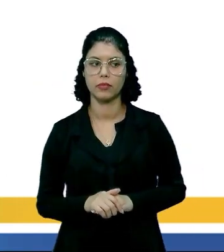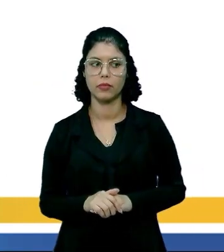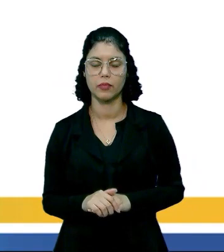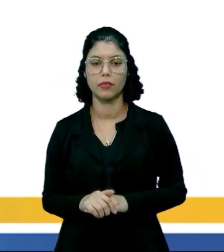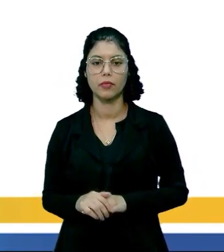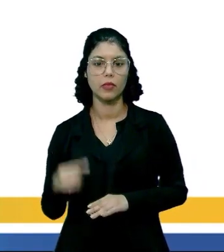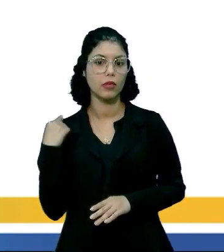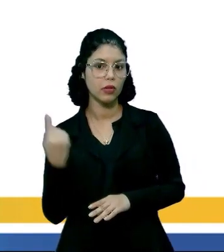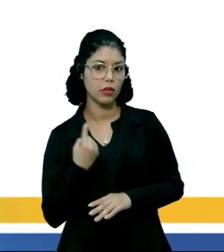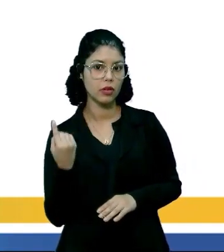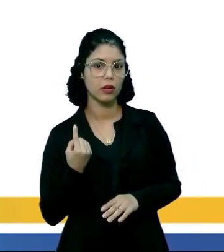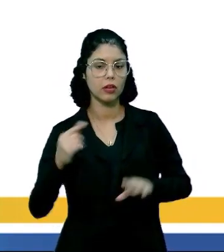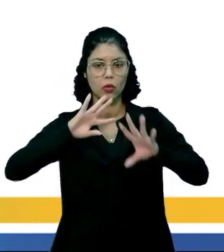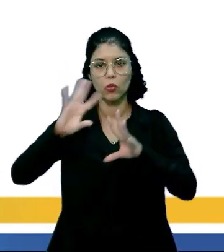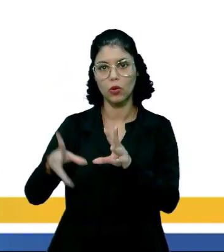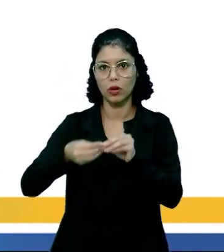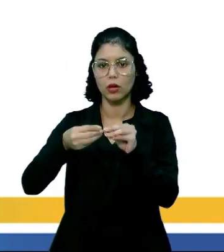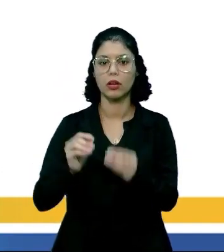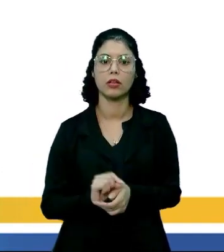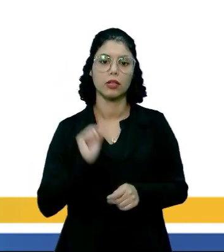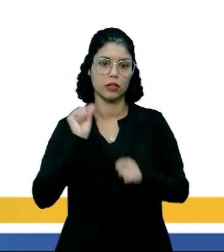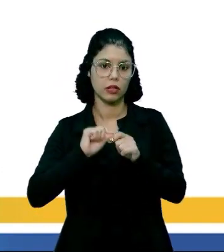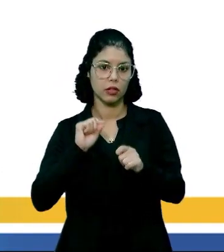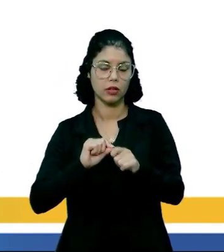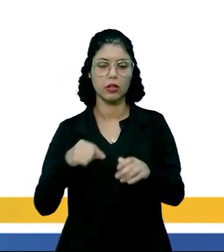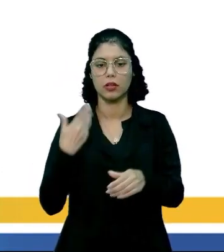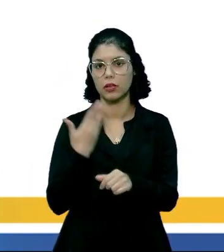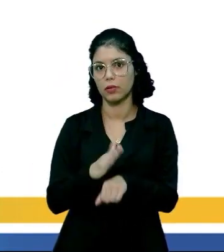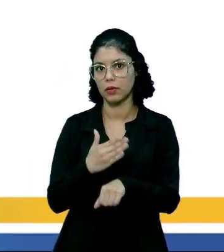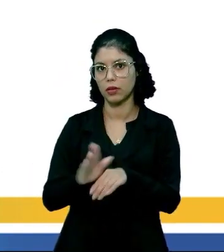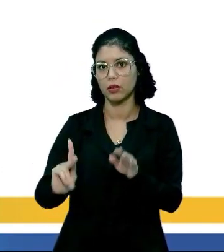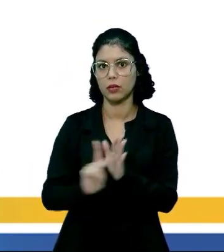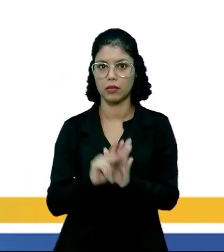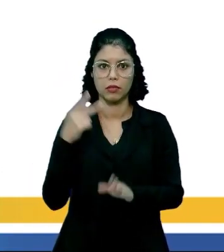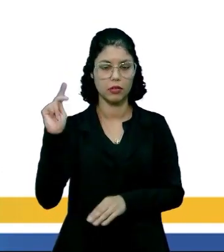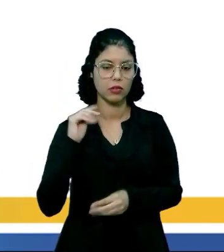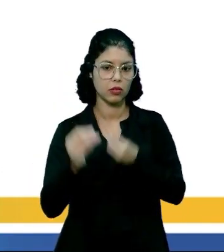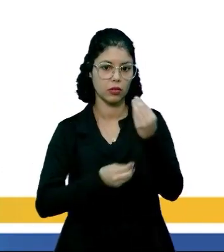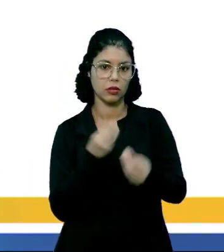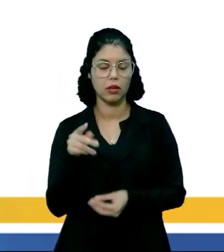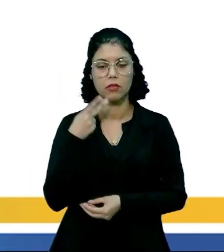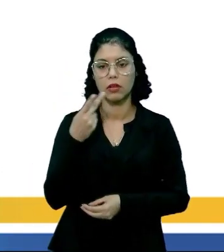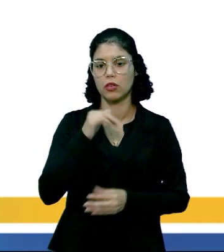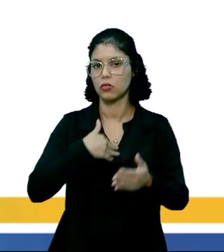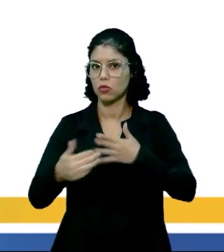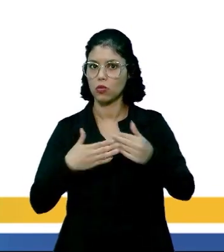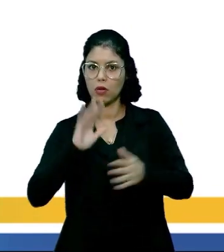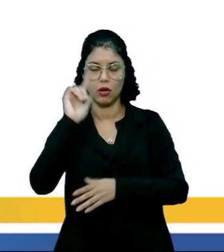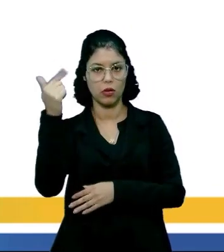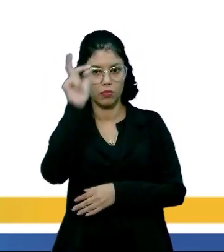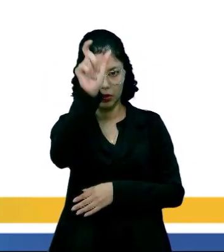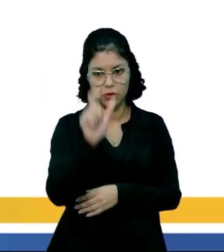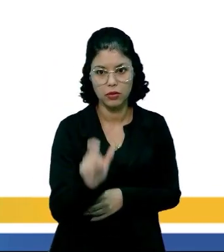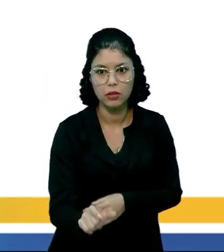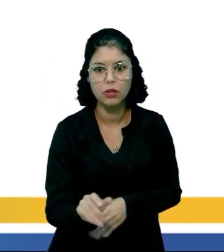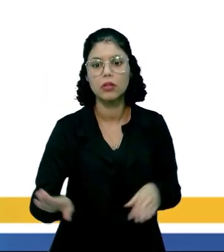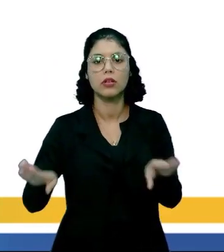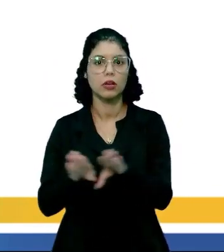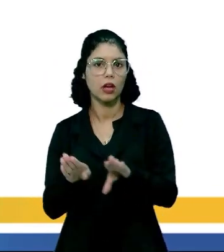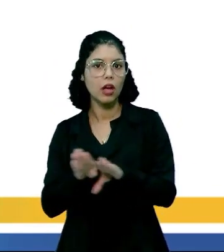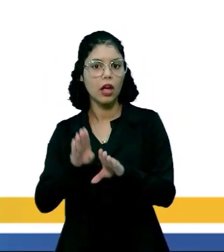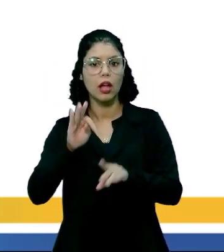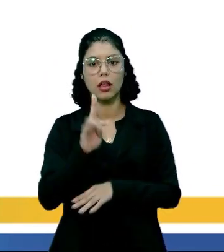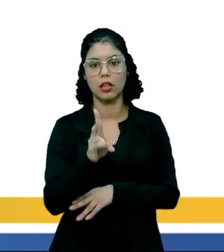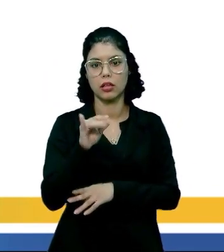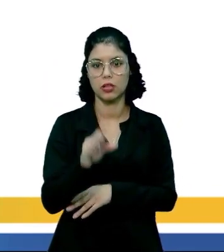uma individualidade completa fabricada por ele, como seriam os dizeres de qualquer personagem, de qualquer